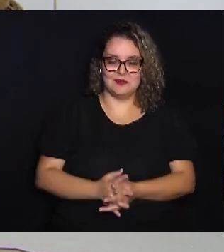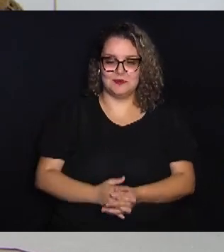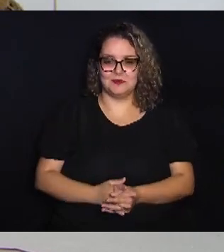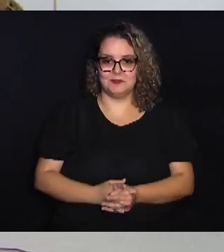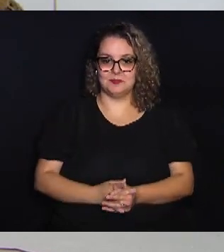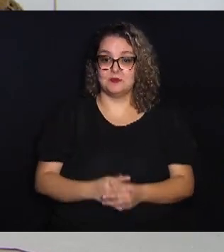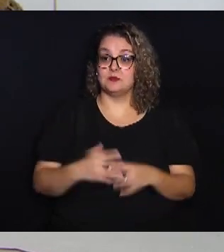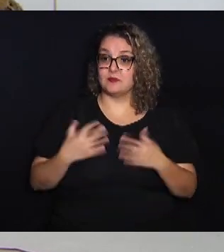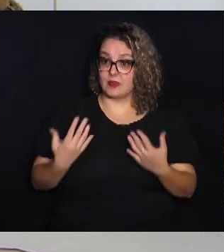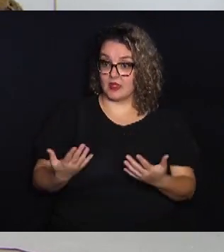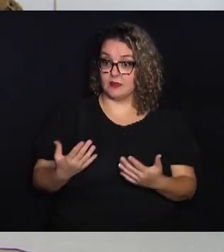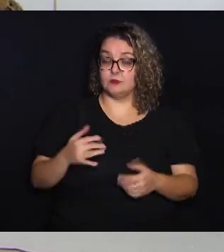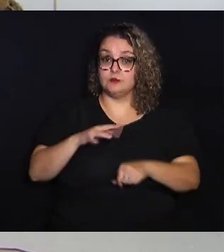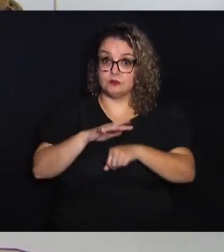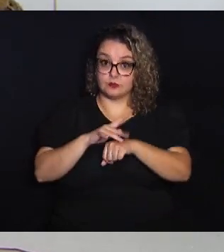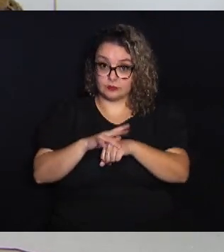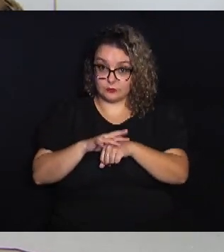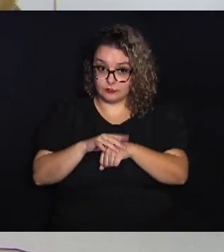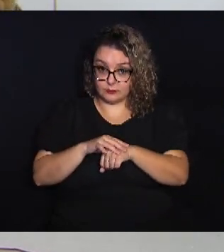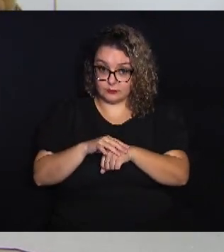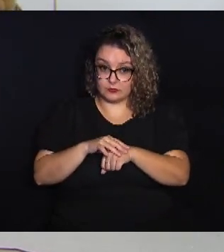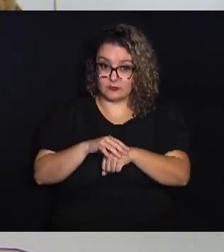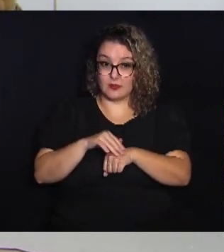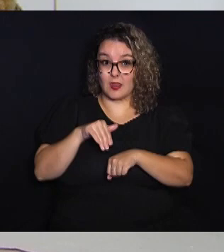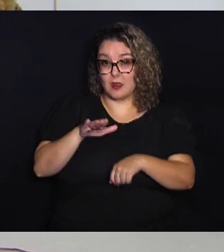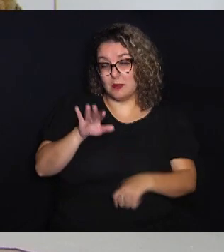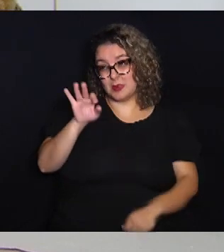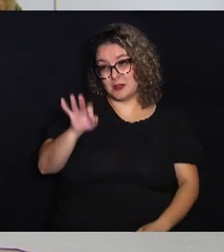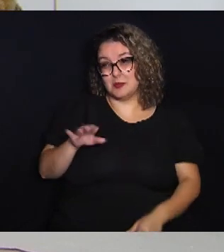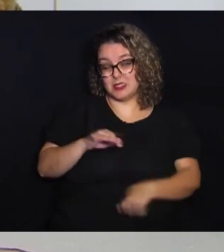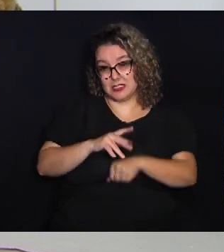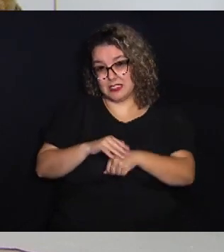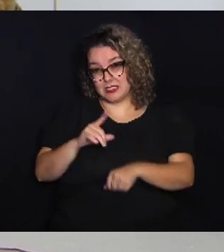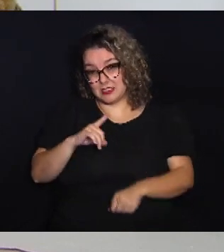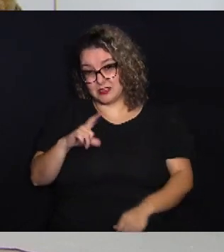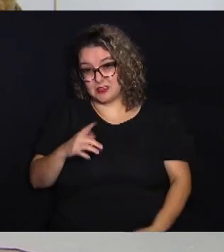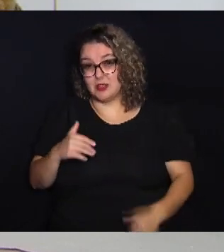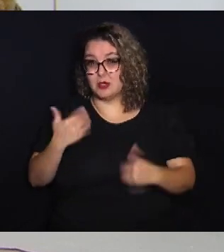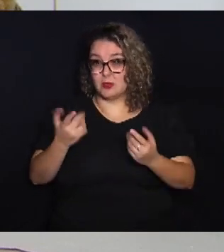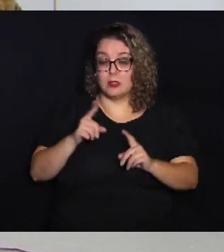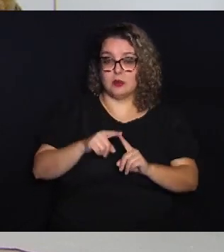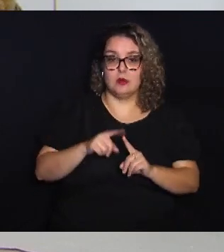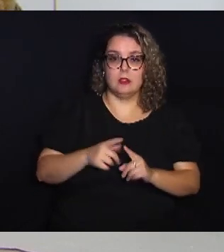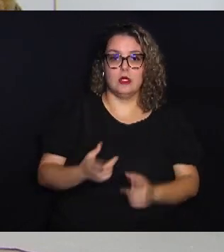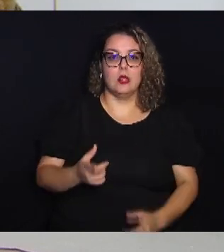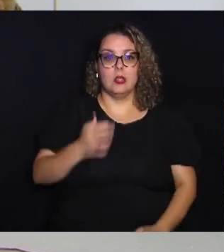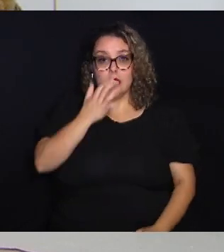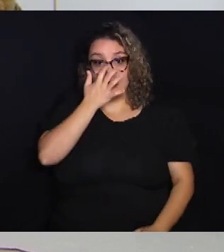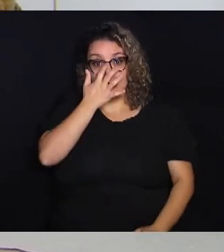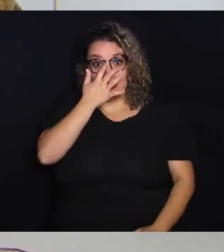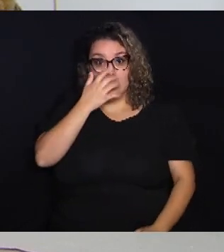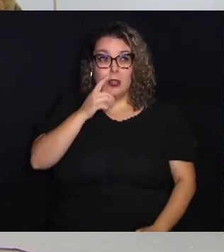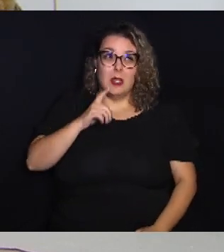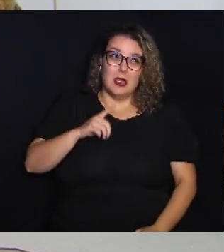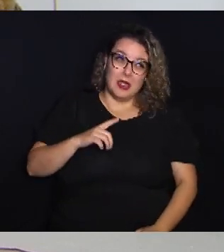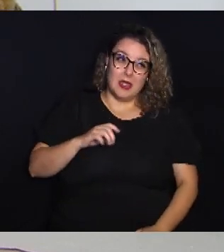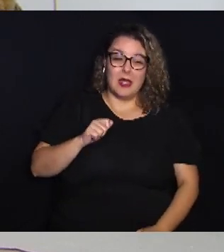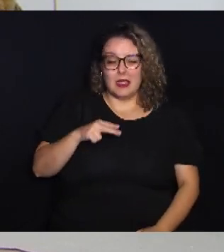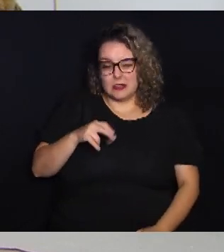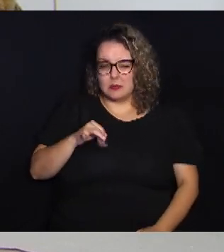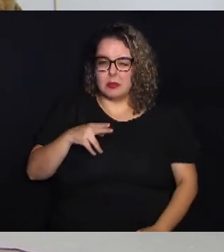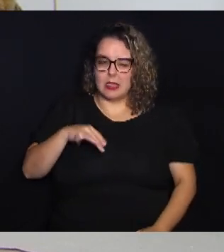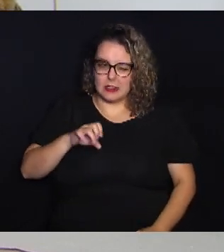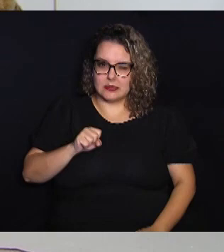comia muito mais. No caso, doenças. Eles são mais propensos a ter doenças? Que tipo? Tendem a ser